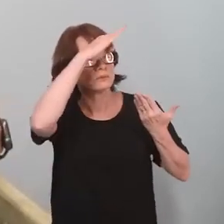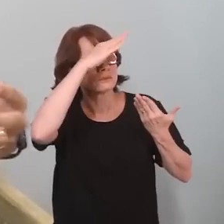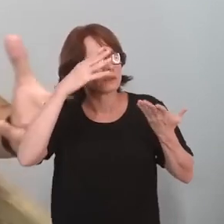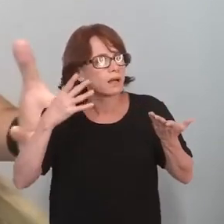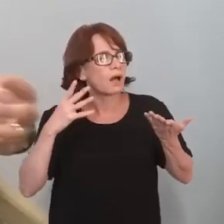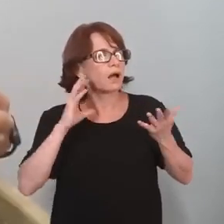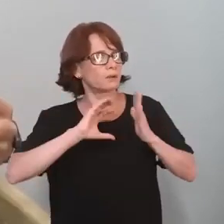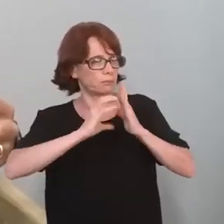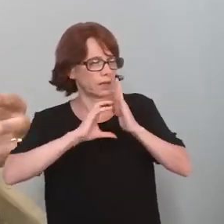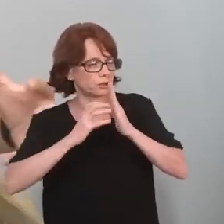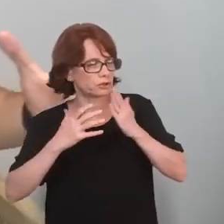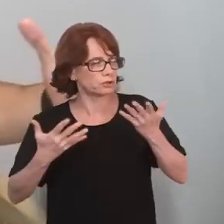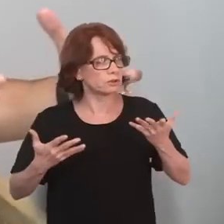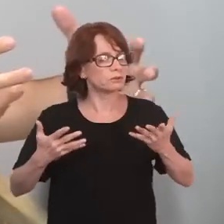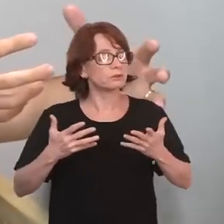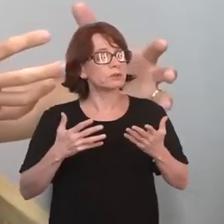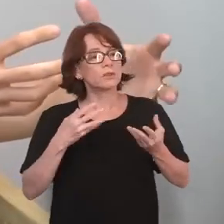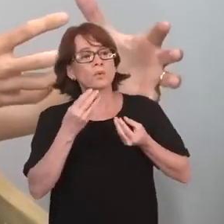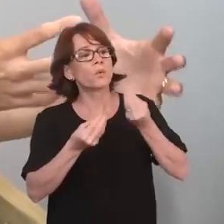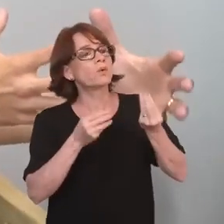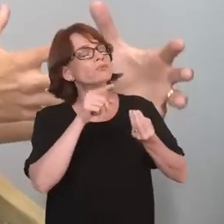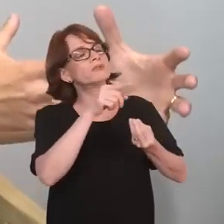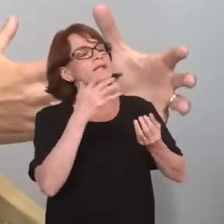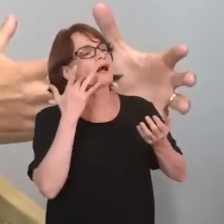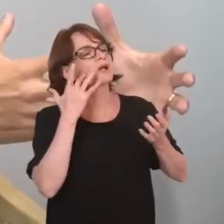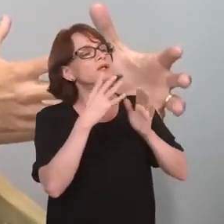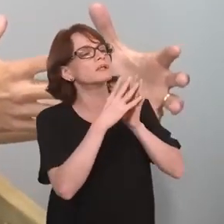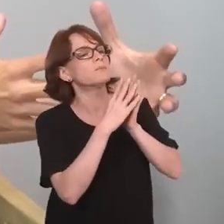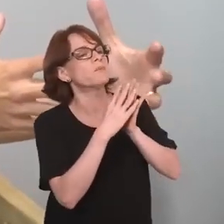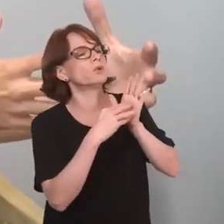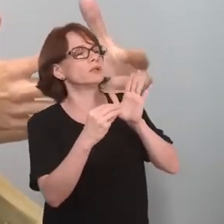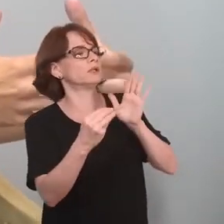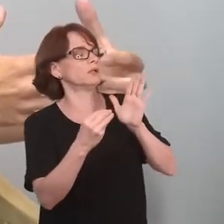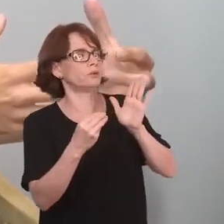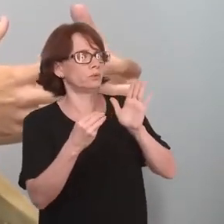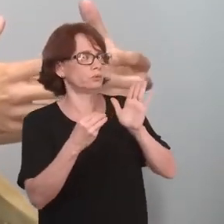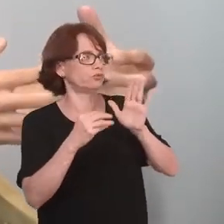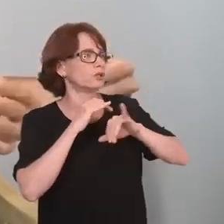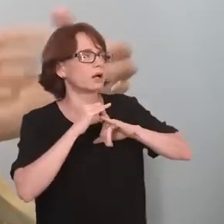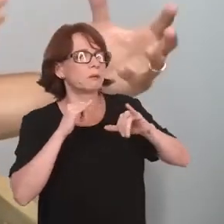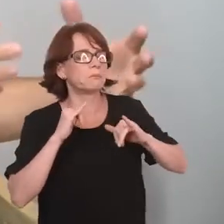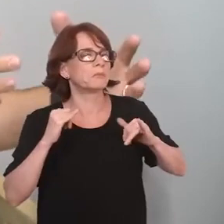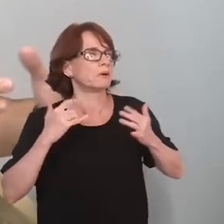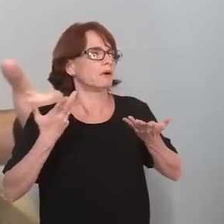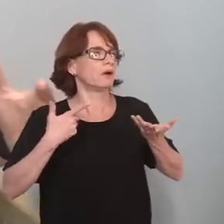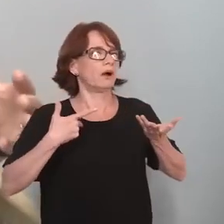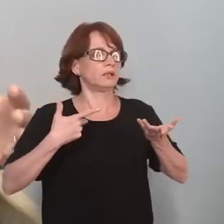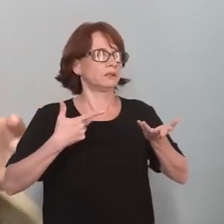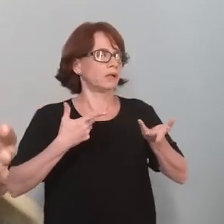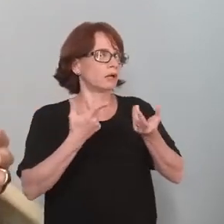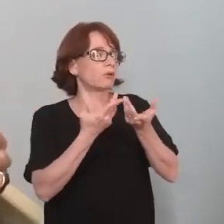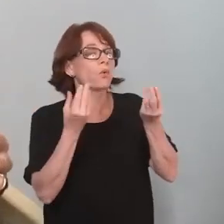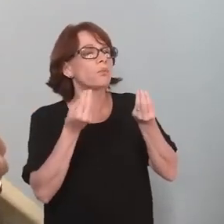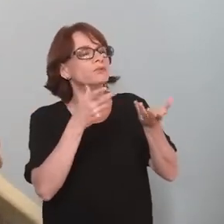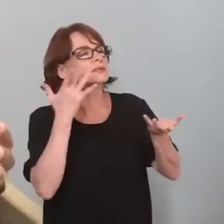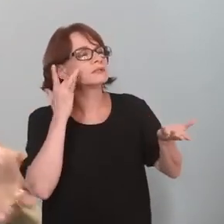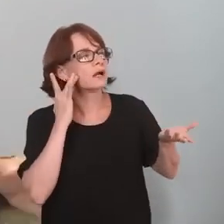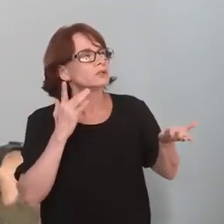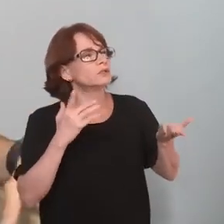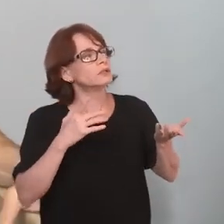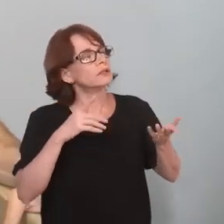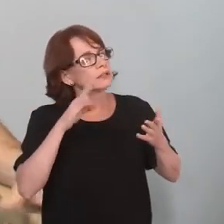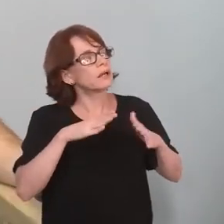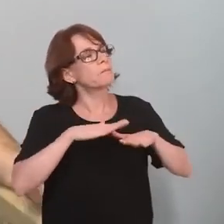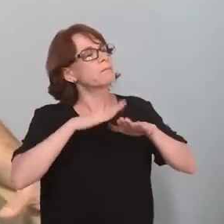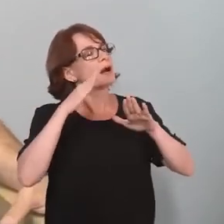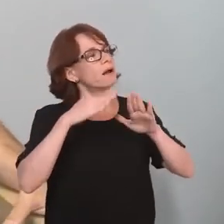de modelo de campanha? Uma campanha em que você precisa de muito dinheiro, porque, enfim, e outra campanha que é mais pautada em